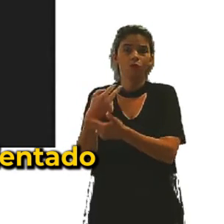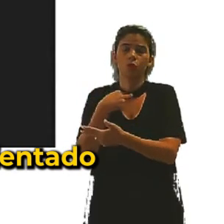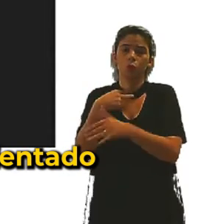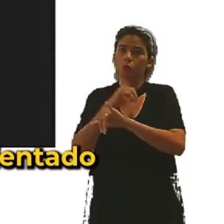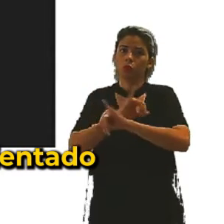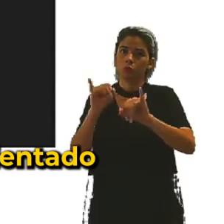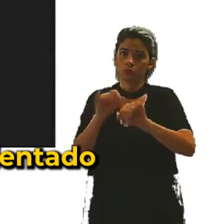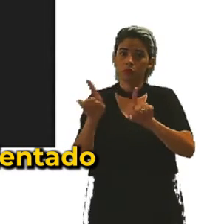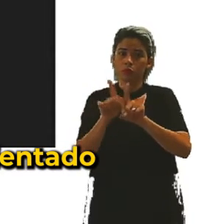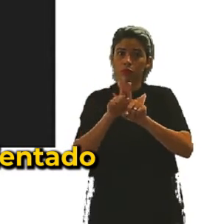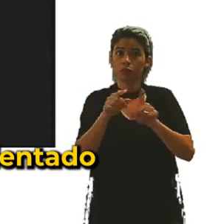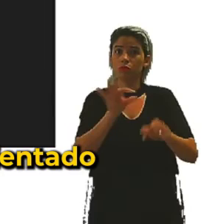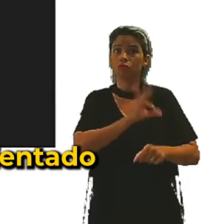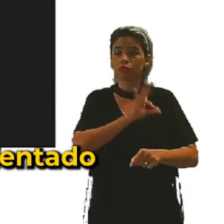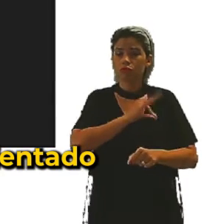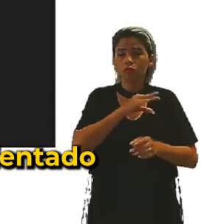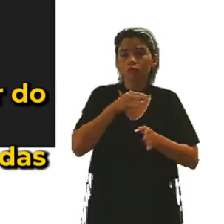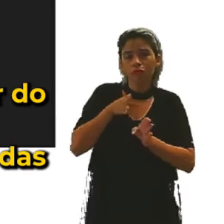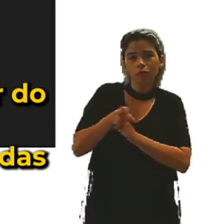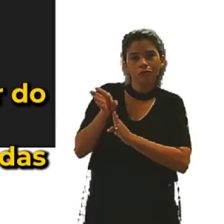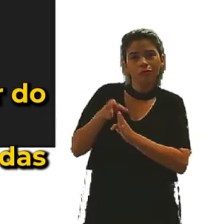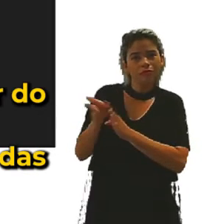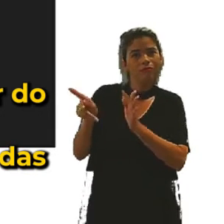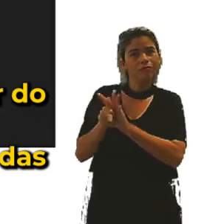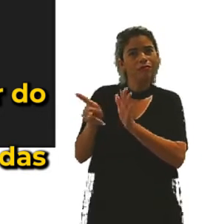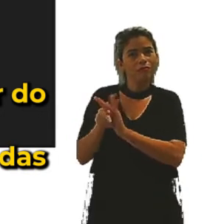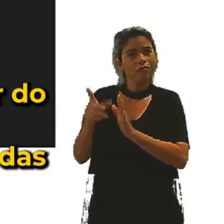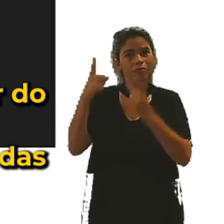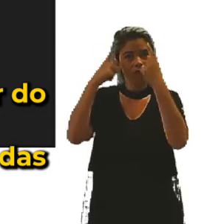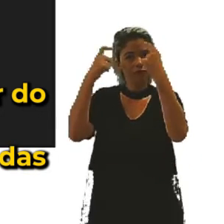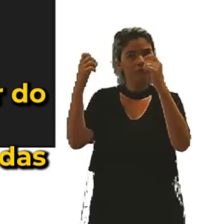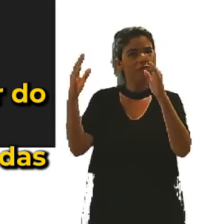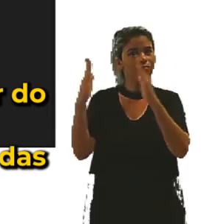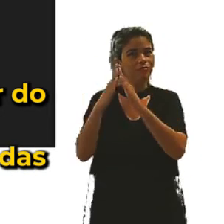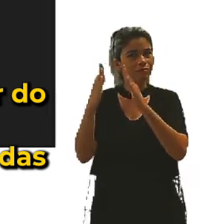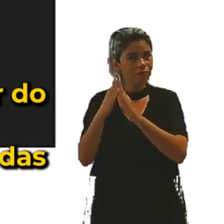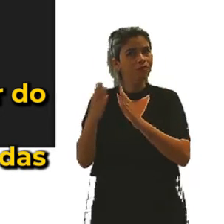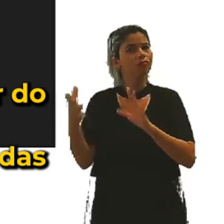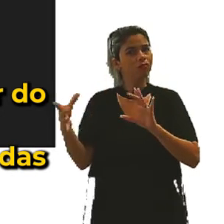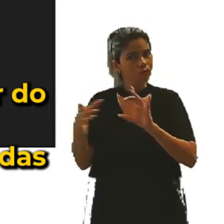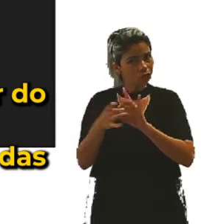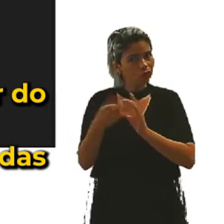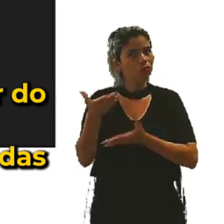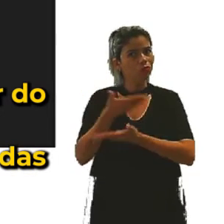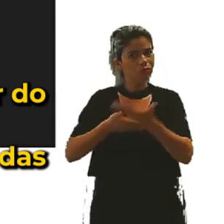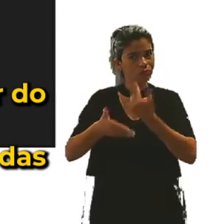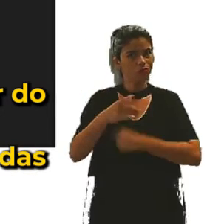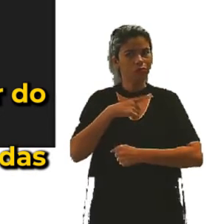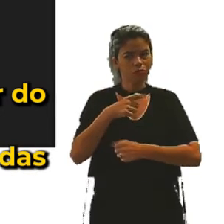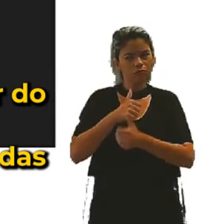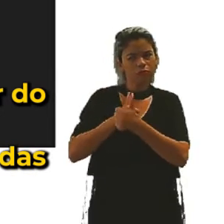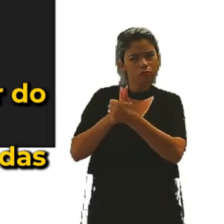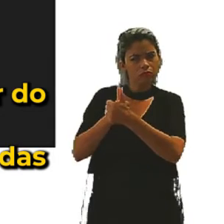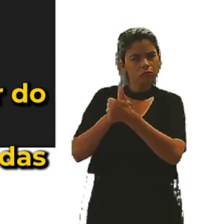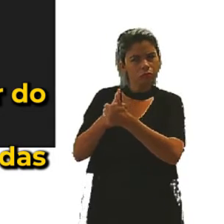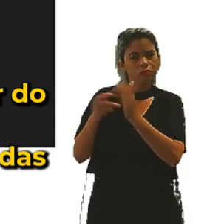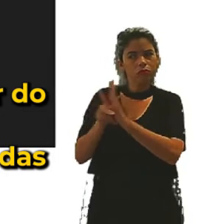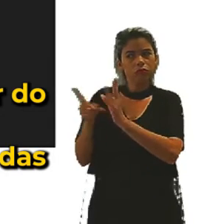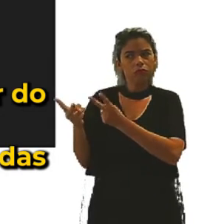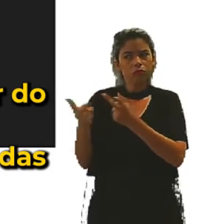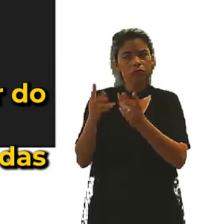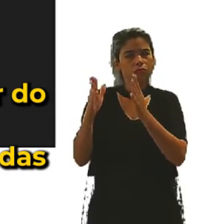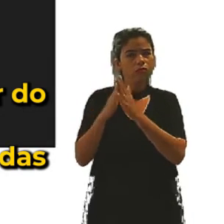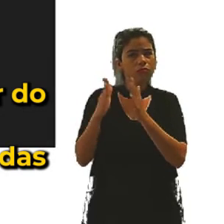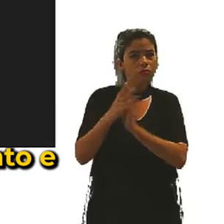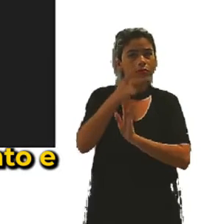o policiamento de prevenção orientada à violência doméstica, que é uma parceria com a Polícia Militar, do Provide, PMDF, que monitora, fazendo visitas nas